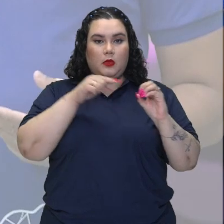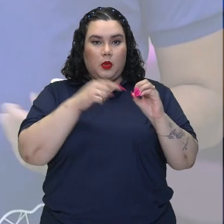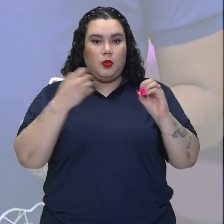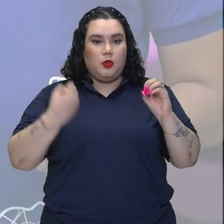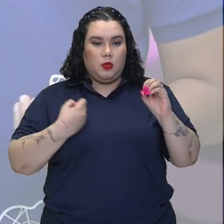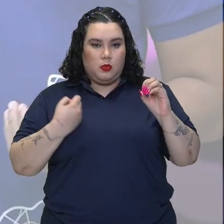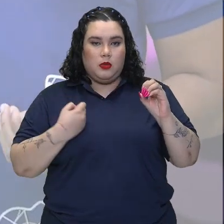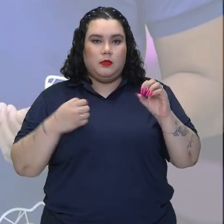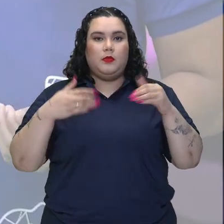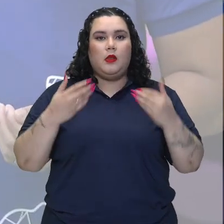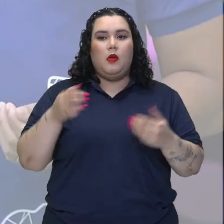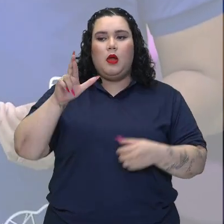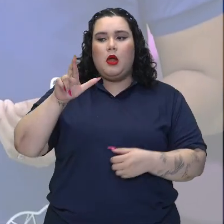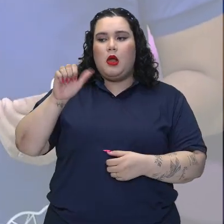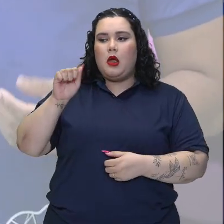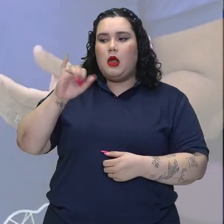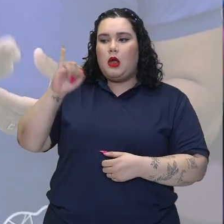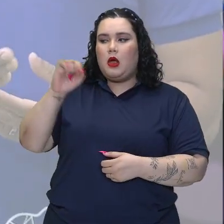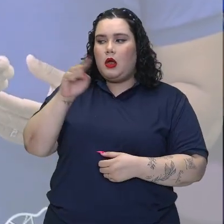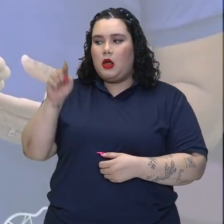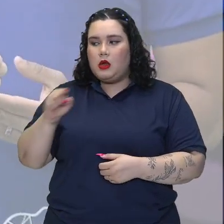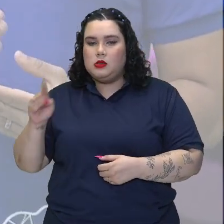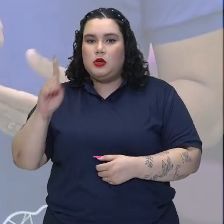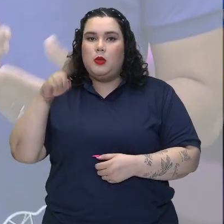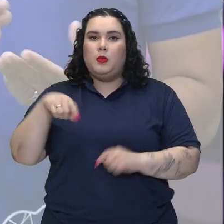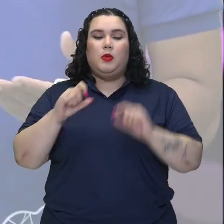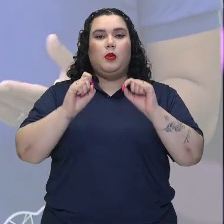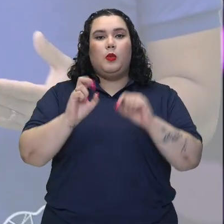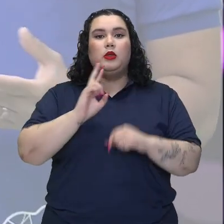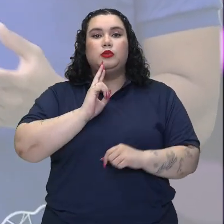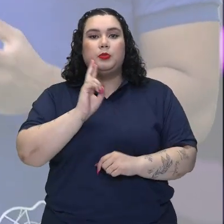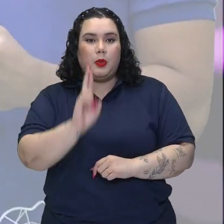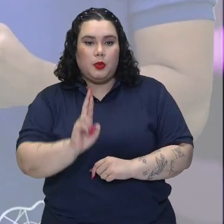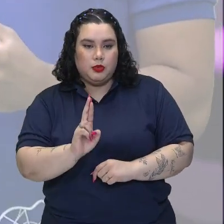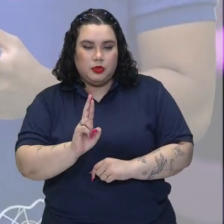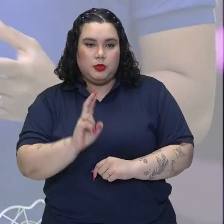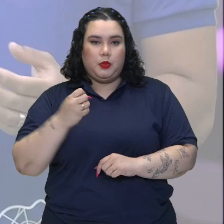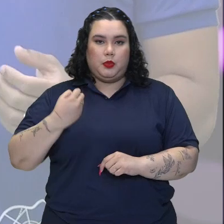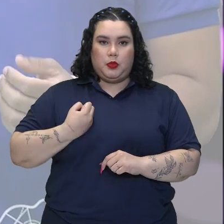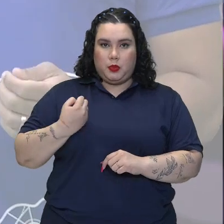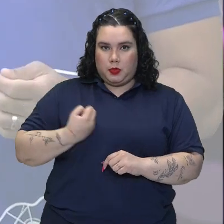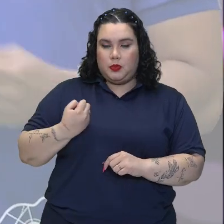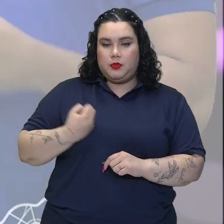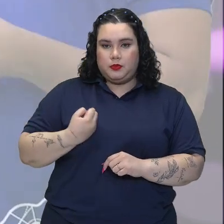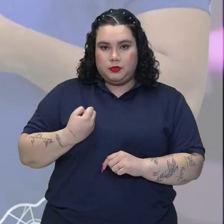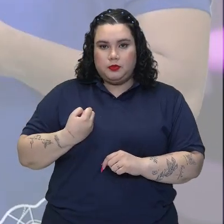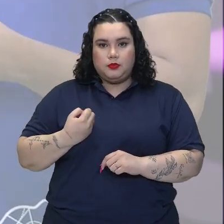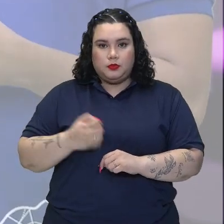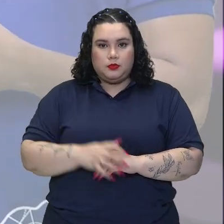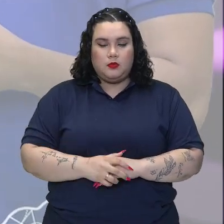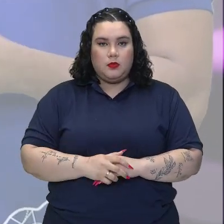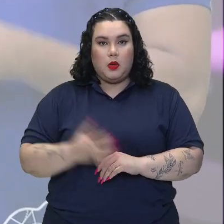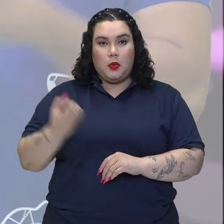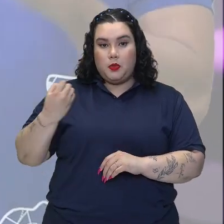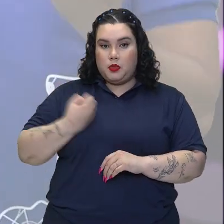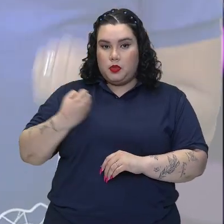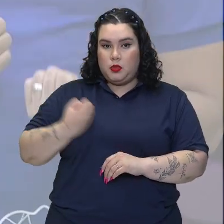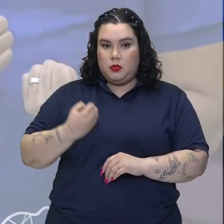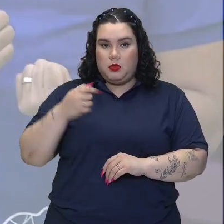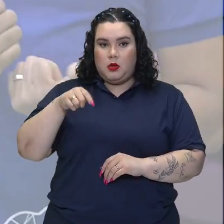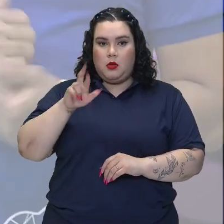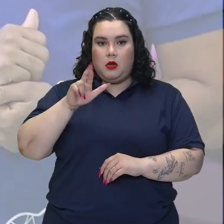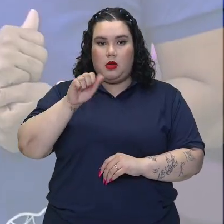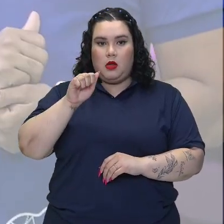a raiz? Pela própria definição, a gente viu que a raiz é o número que, ao elevado ao quadrado,